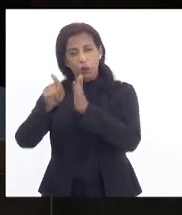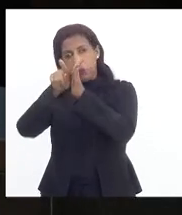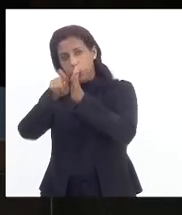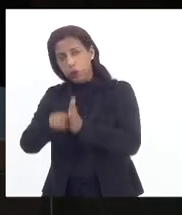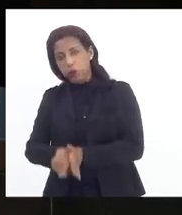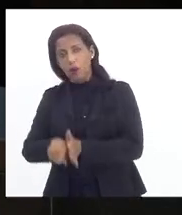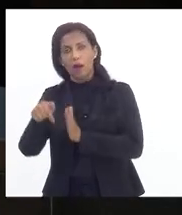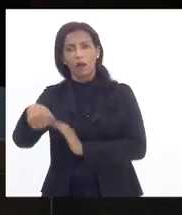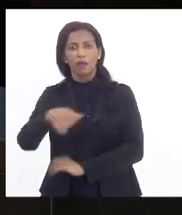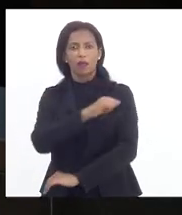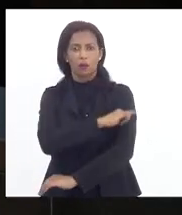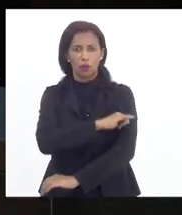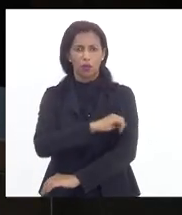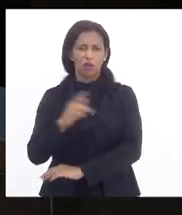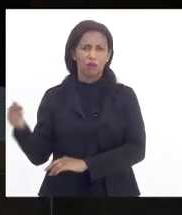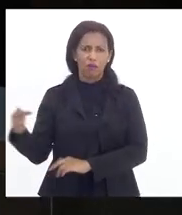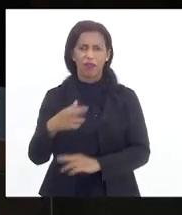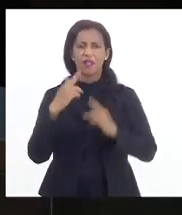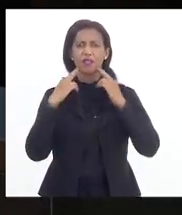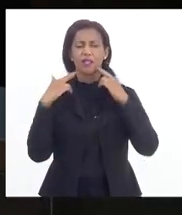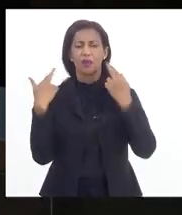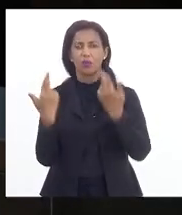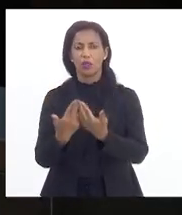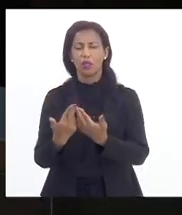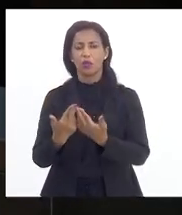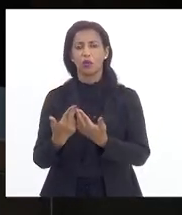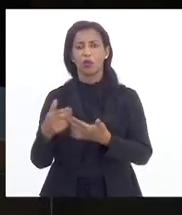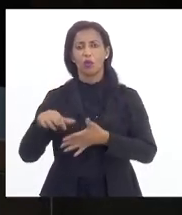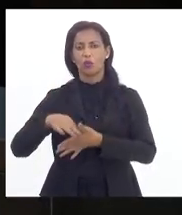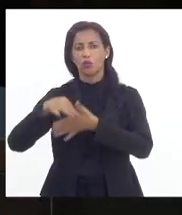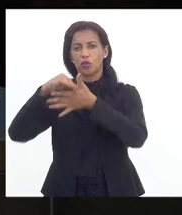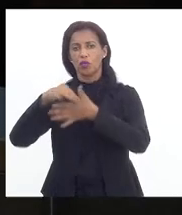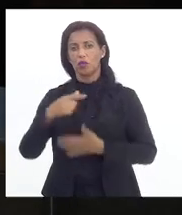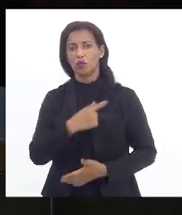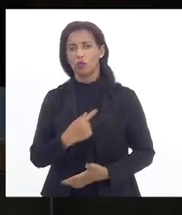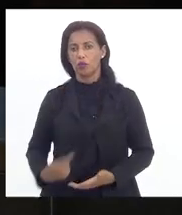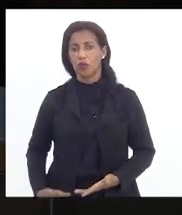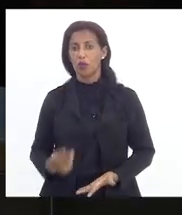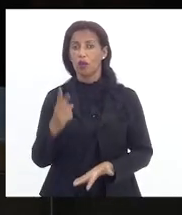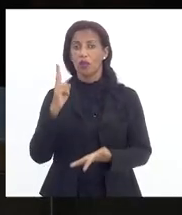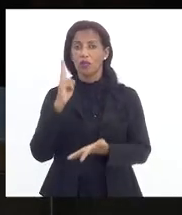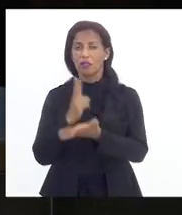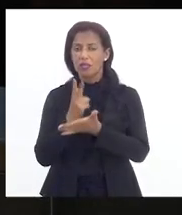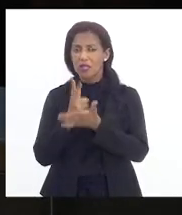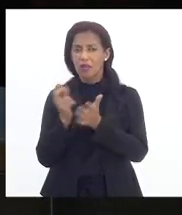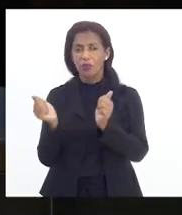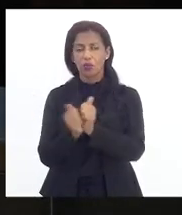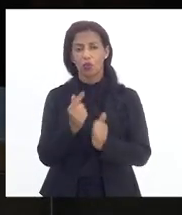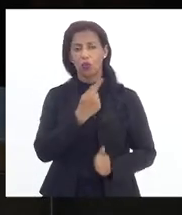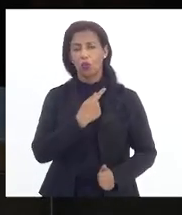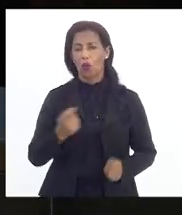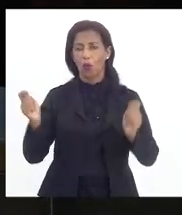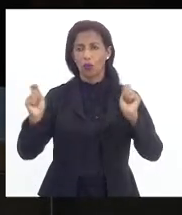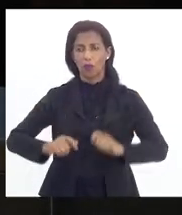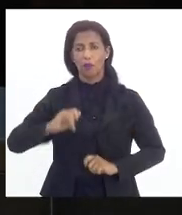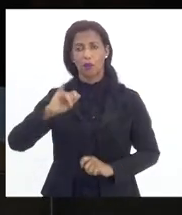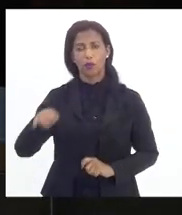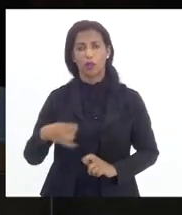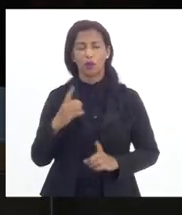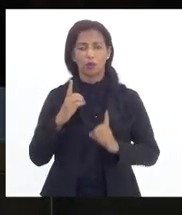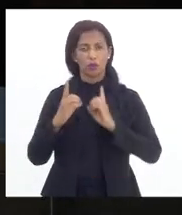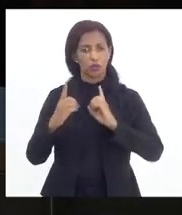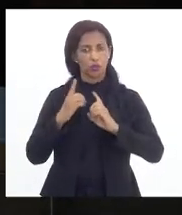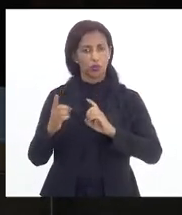regime aqui no Rio vem se reunindo com os demais chefes de poder e com o governador Sempre que há possibilidade de discutir essa